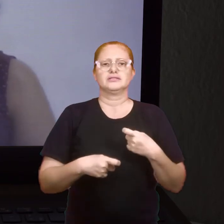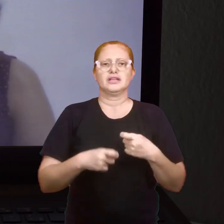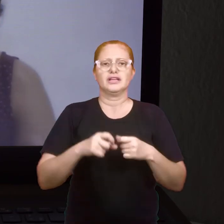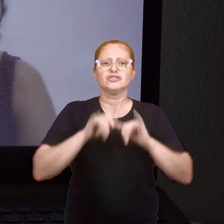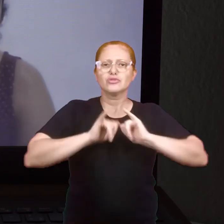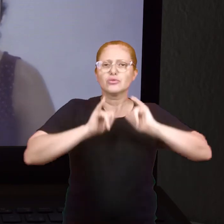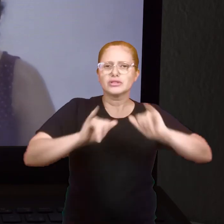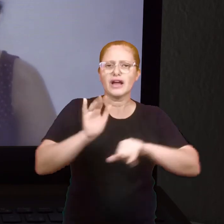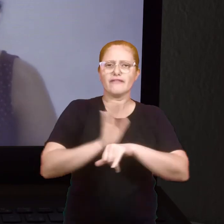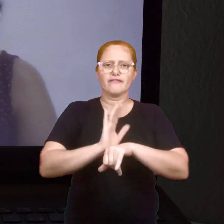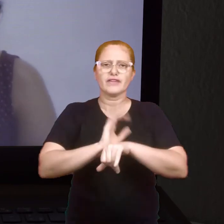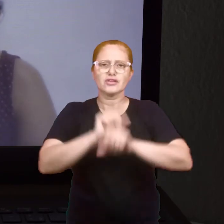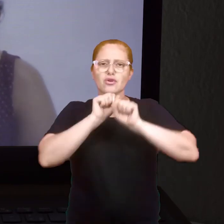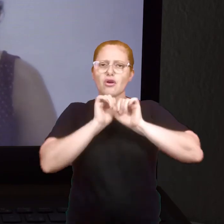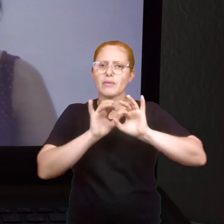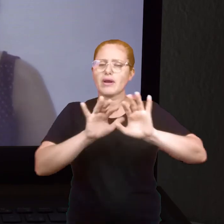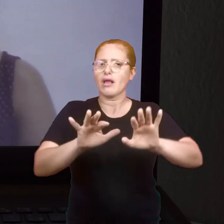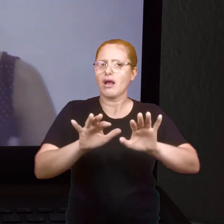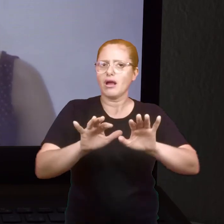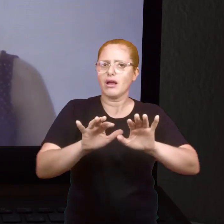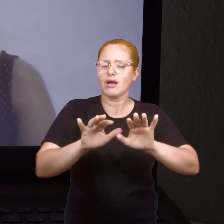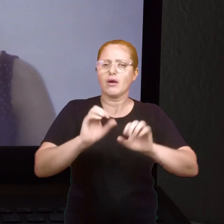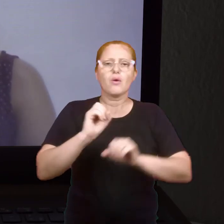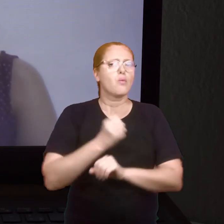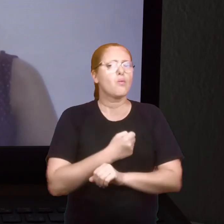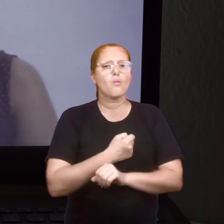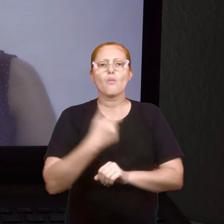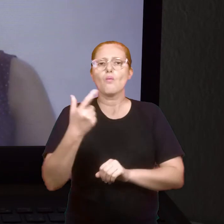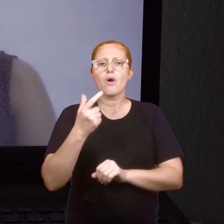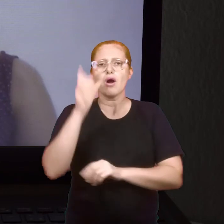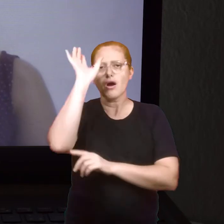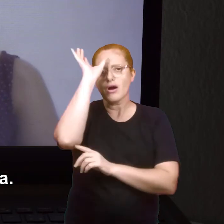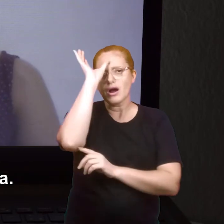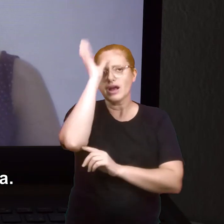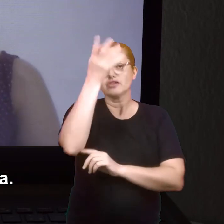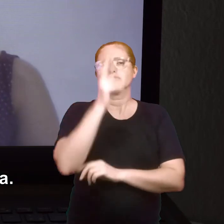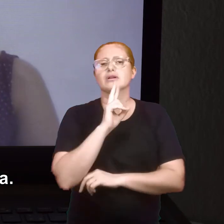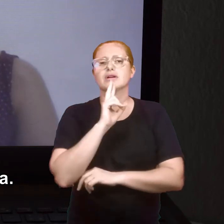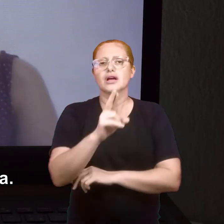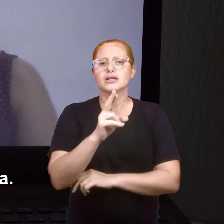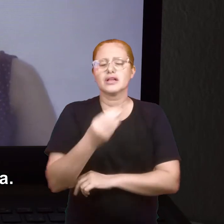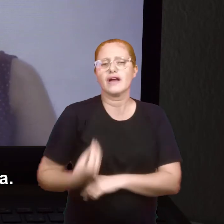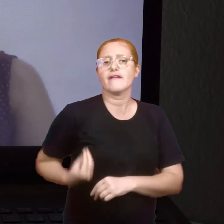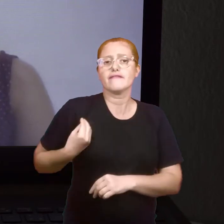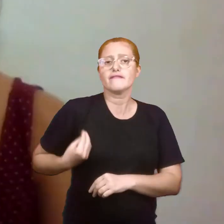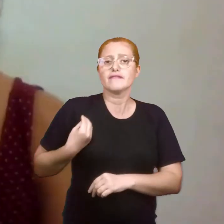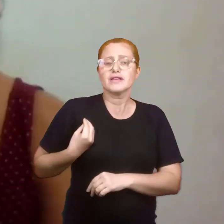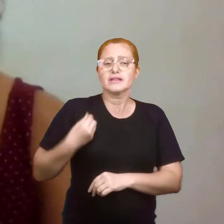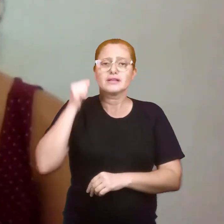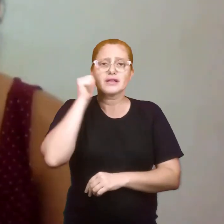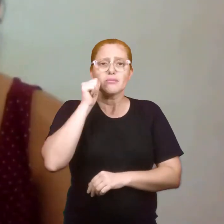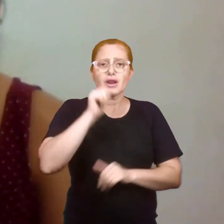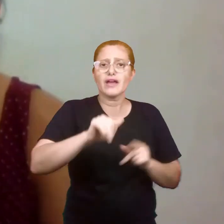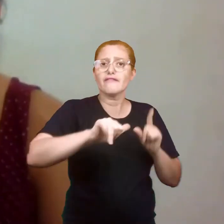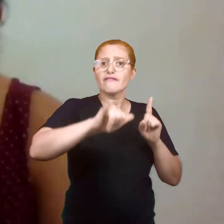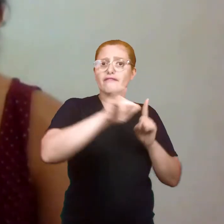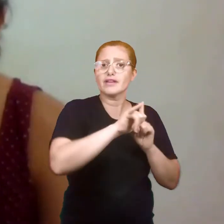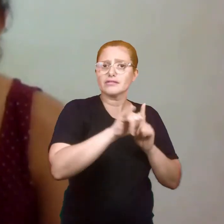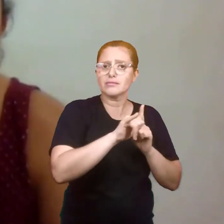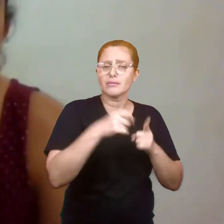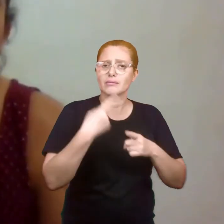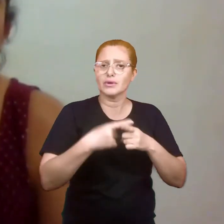o compartilhamento, qual é o resultado que isso traz na vida de uma mulher que é vítima, para que a gente